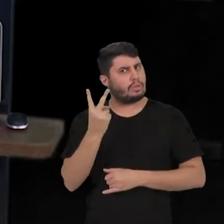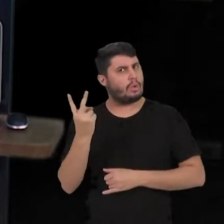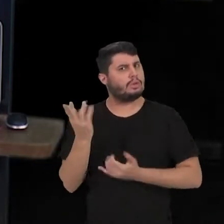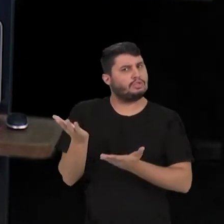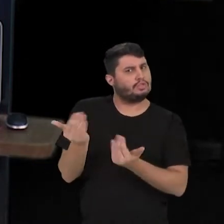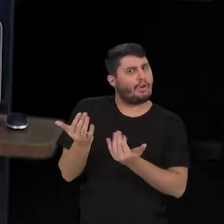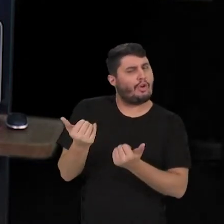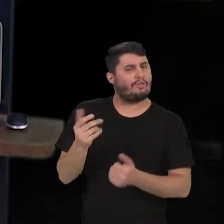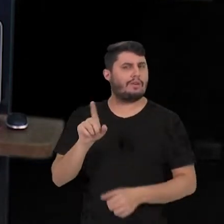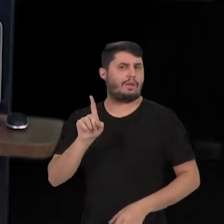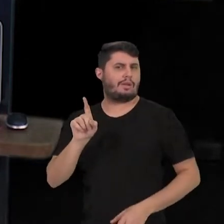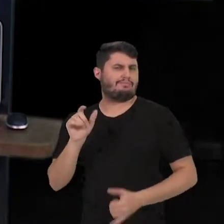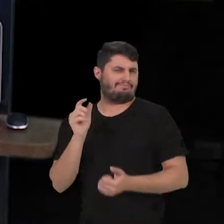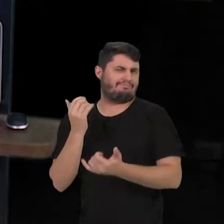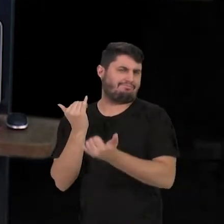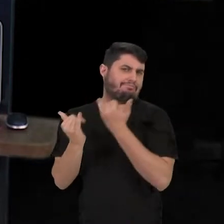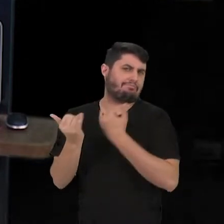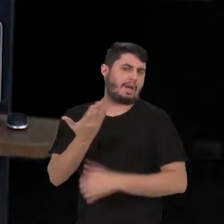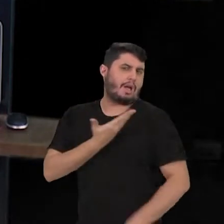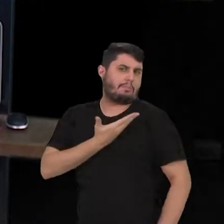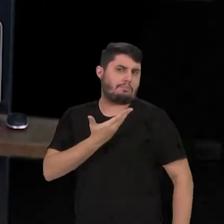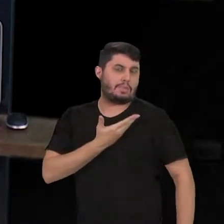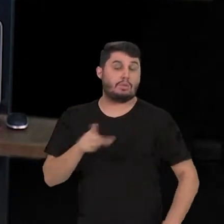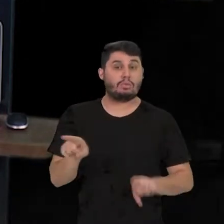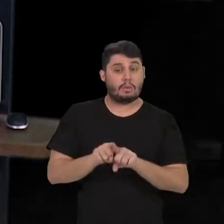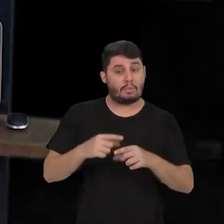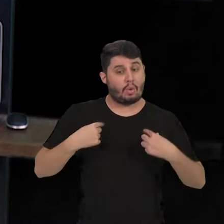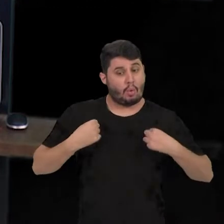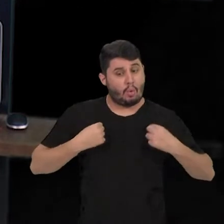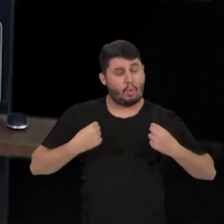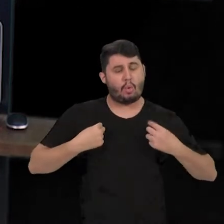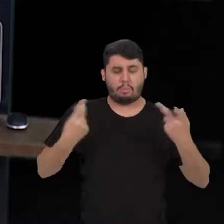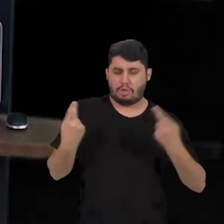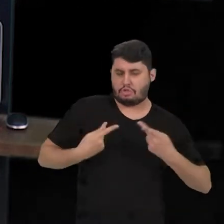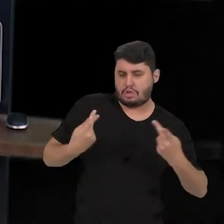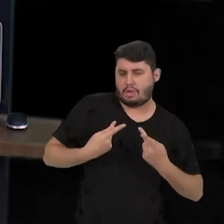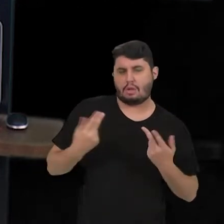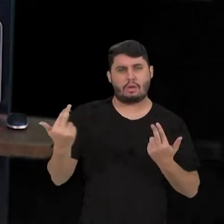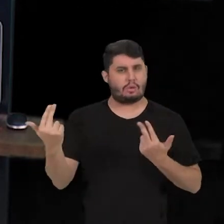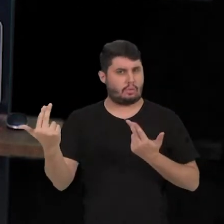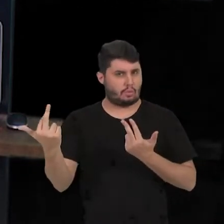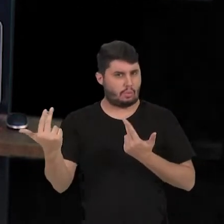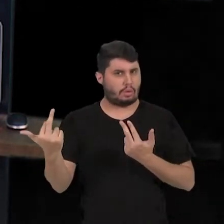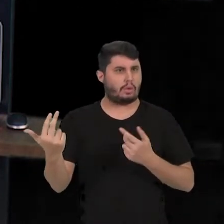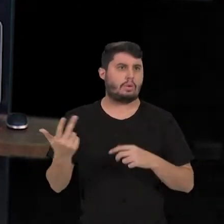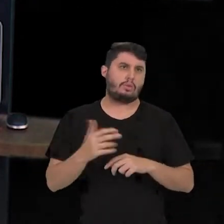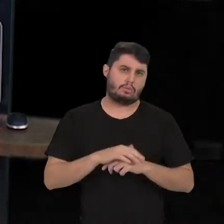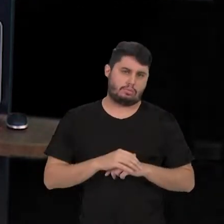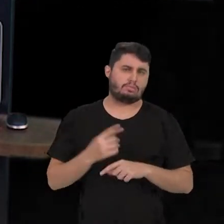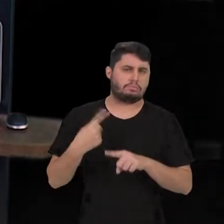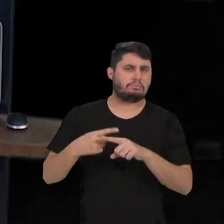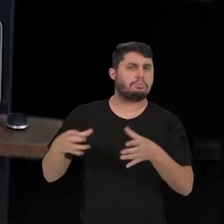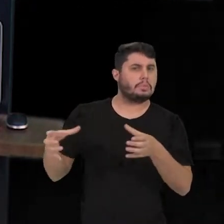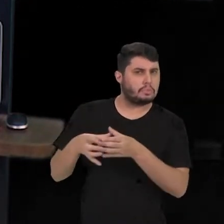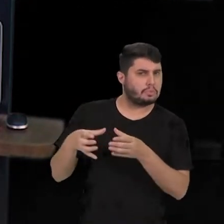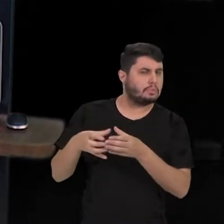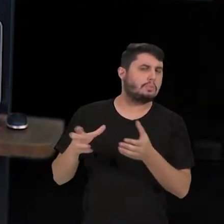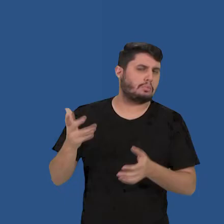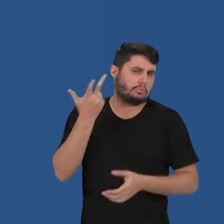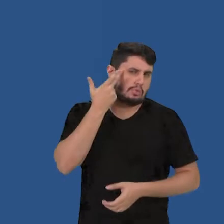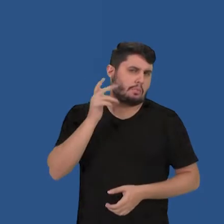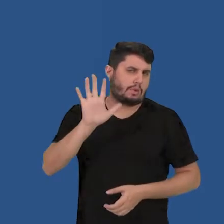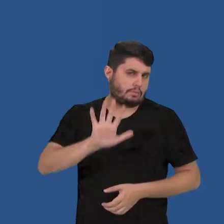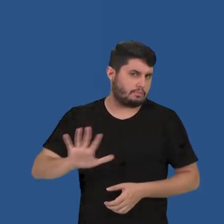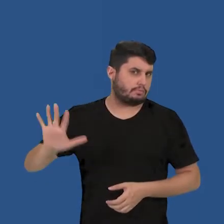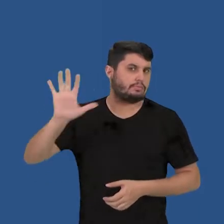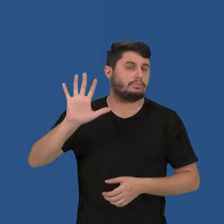amigos, provavelmente, né? As roupas são muito parecidas, o jeito de andar também, o que é meio uma padronização dos teens, né? Em geral. E tem aspas